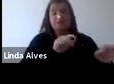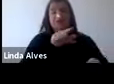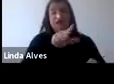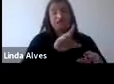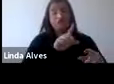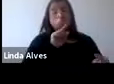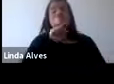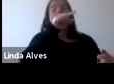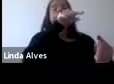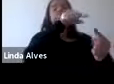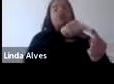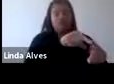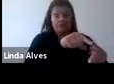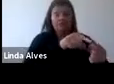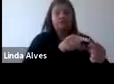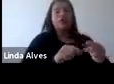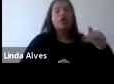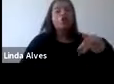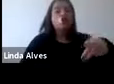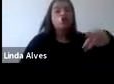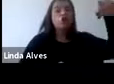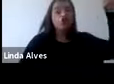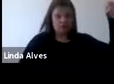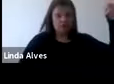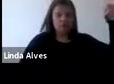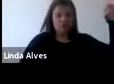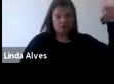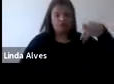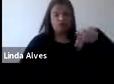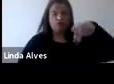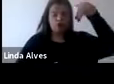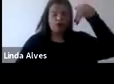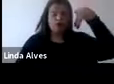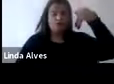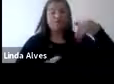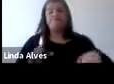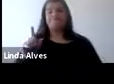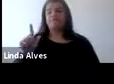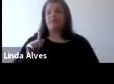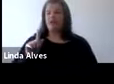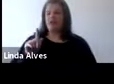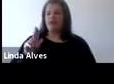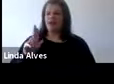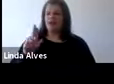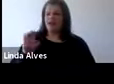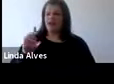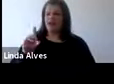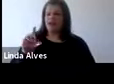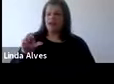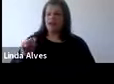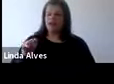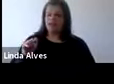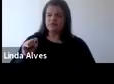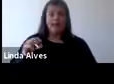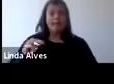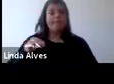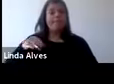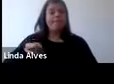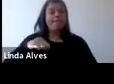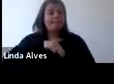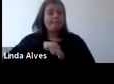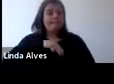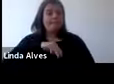Nordeste. Aí, a não presença do Guedes decorre, de um lado, da confusão em que ele, Guedes,